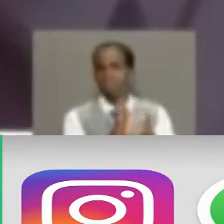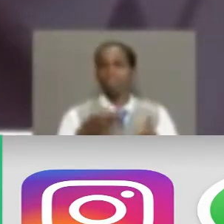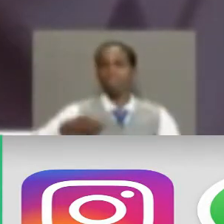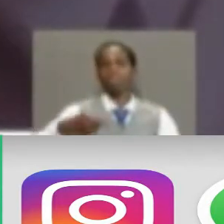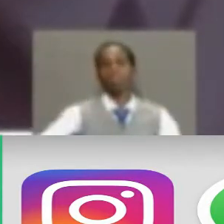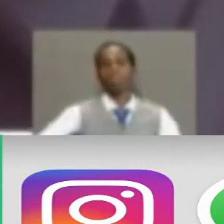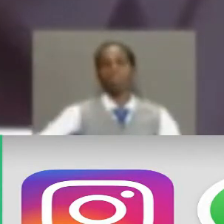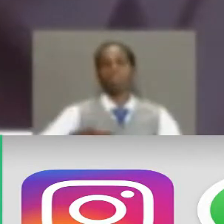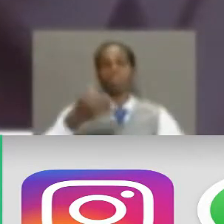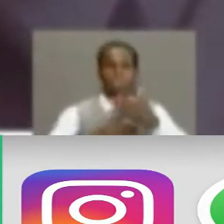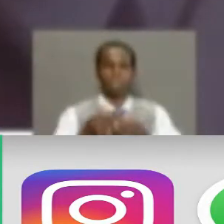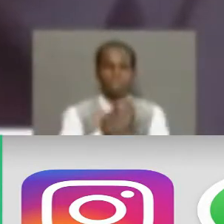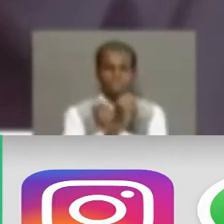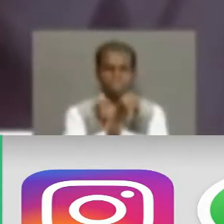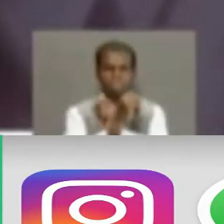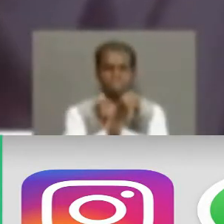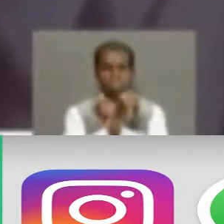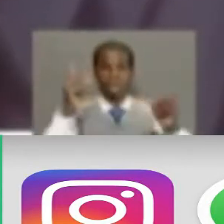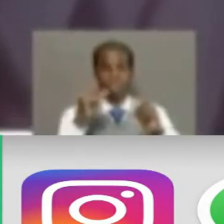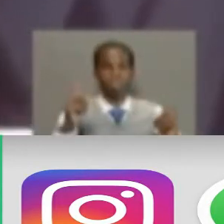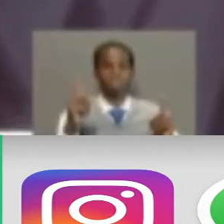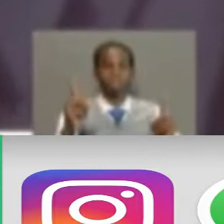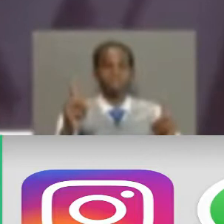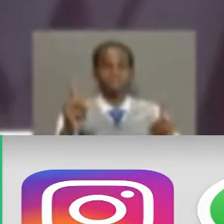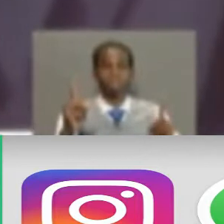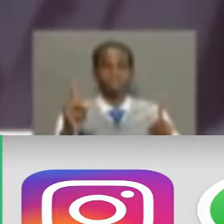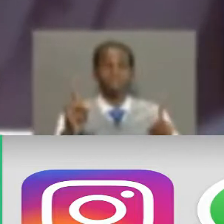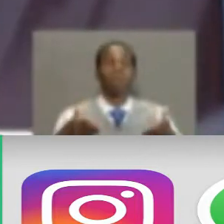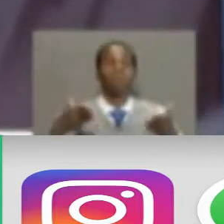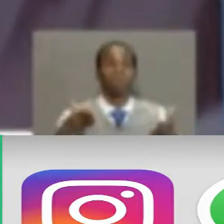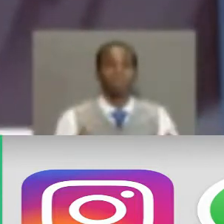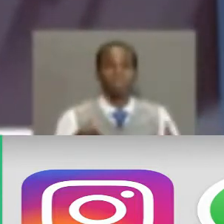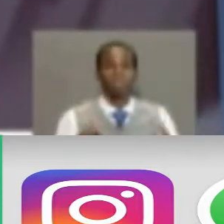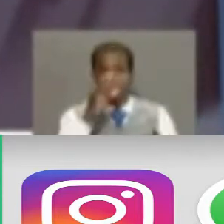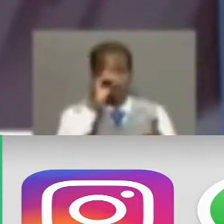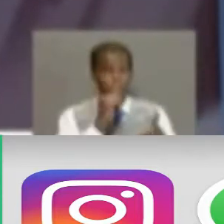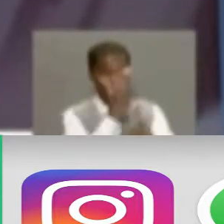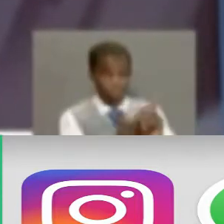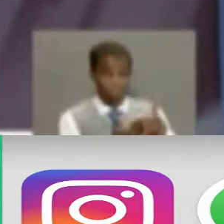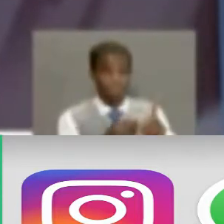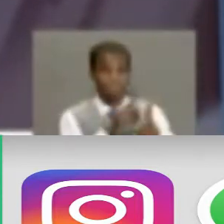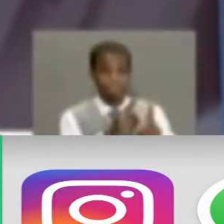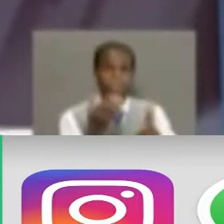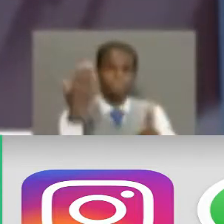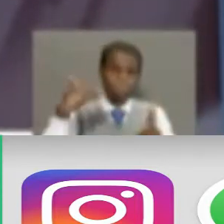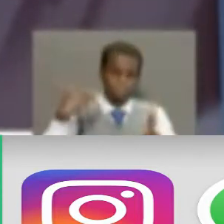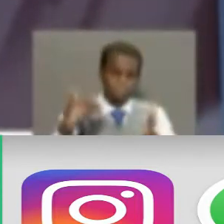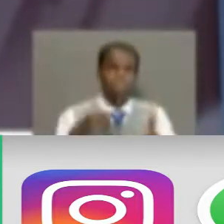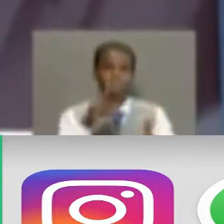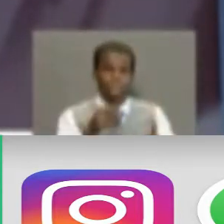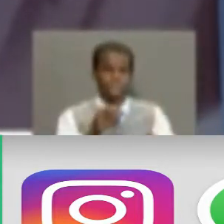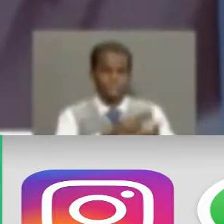hoje abordaríamos a questão contrária do que vinha a pensar. Bom, eu li o acórdão,